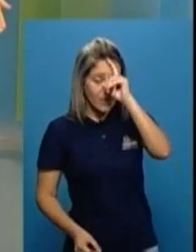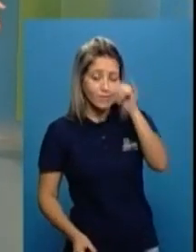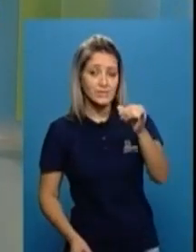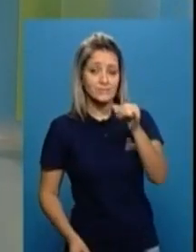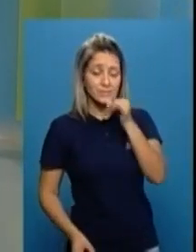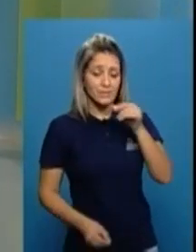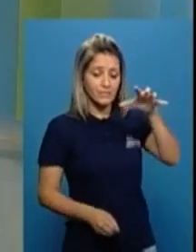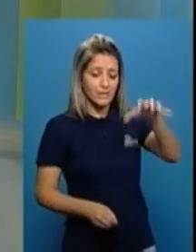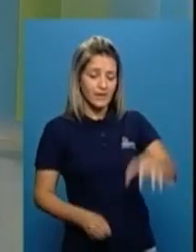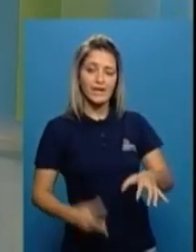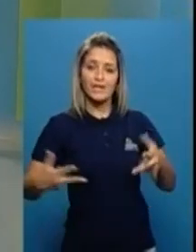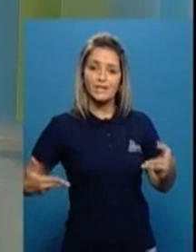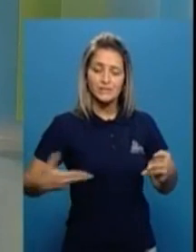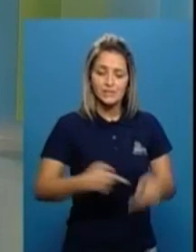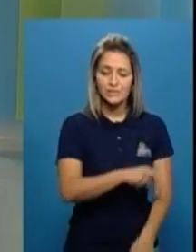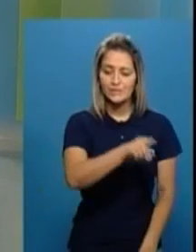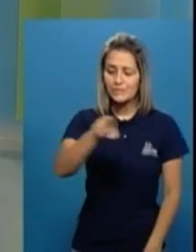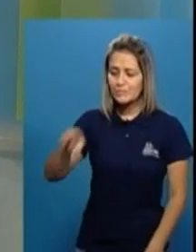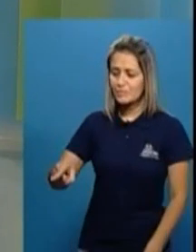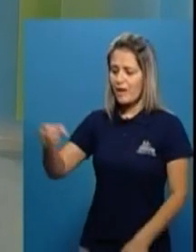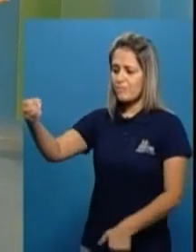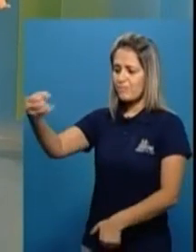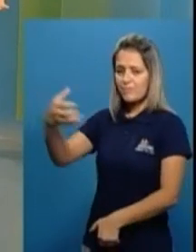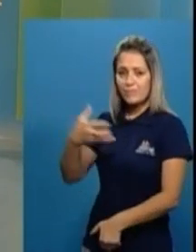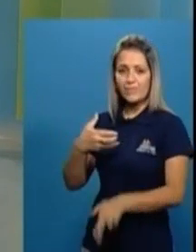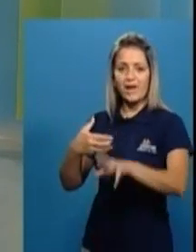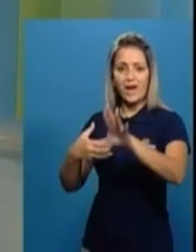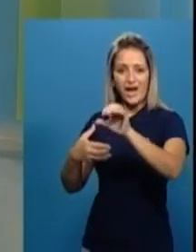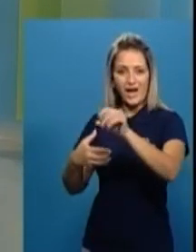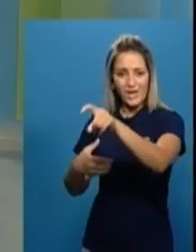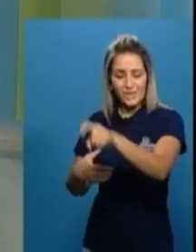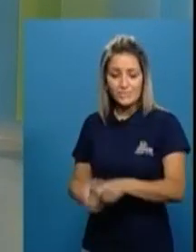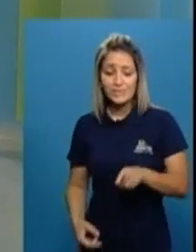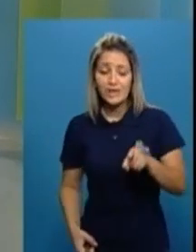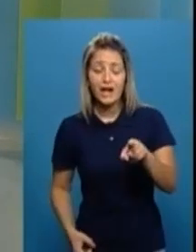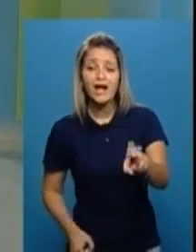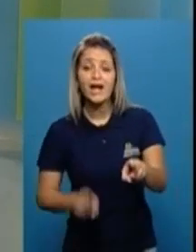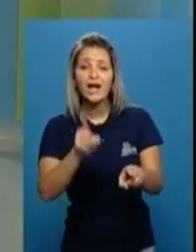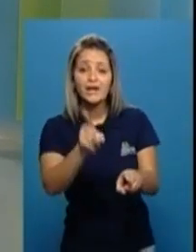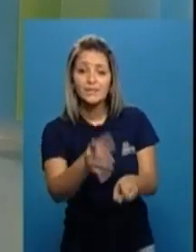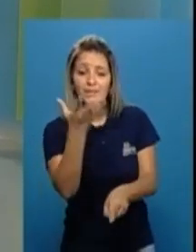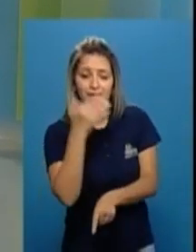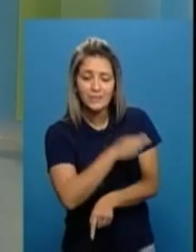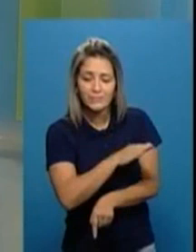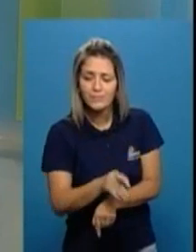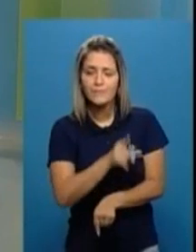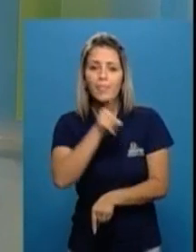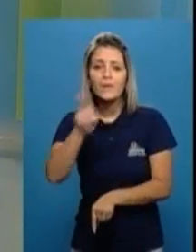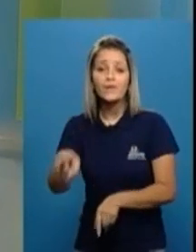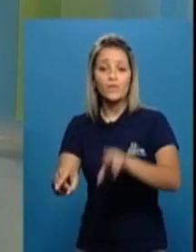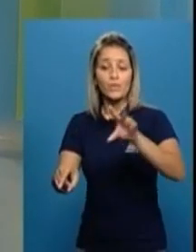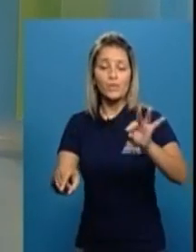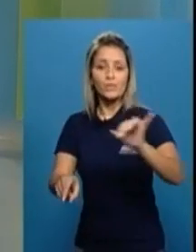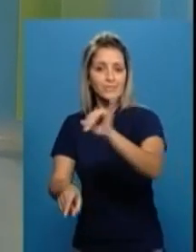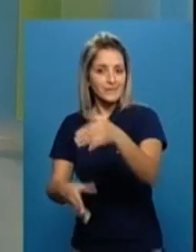centro cirúrgico, um setor de radiografia, um setor pediátrico, de terapia intensiva. E outro exemplo,